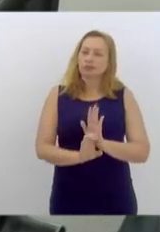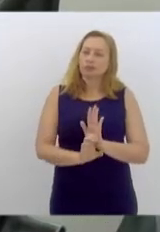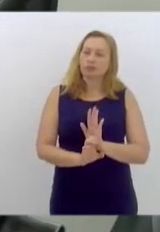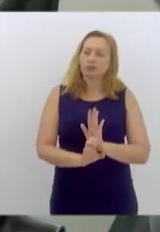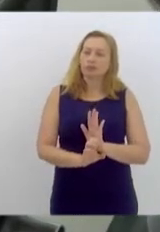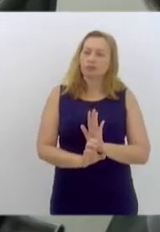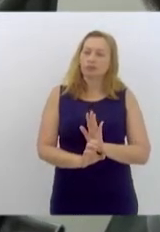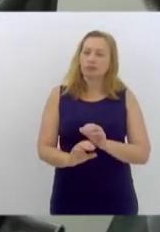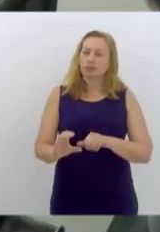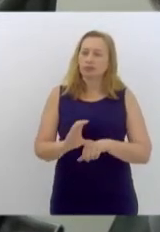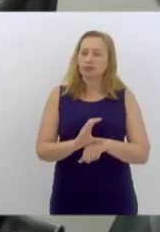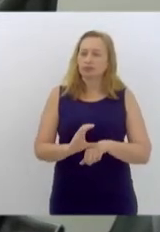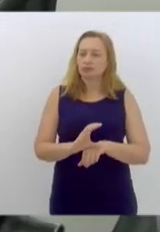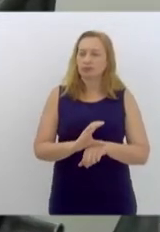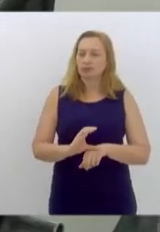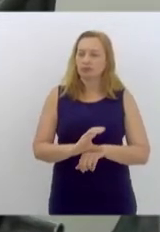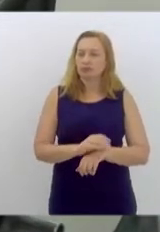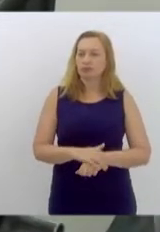agosto de 2020.